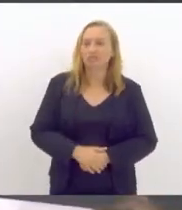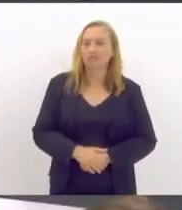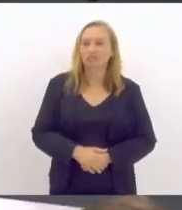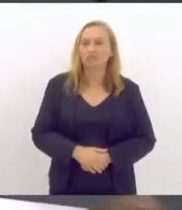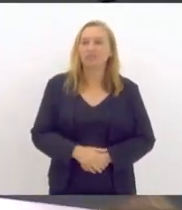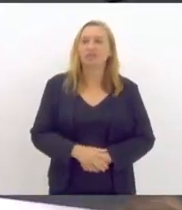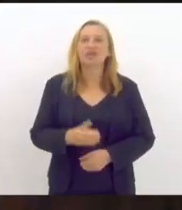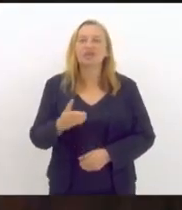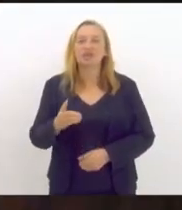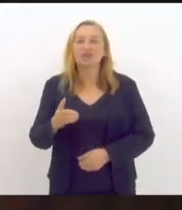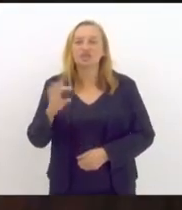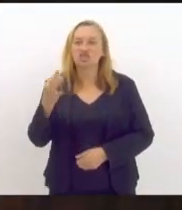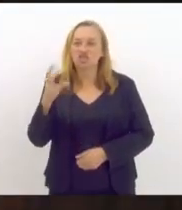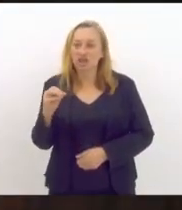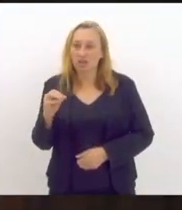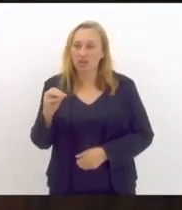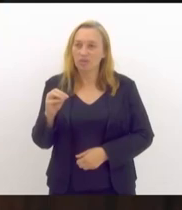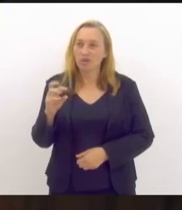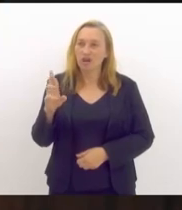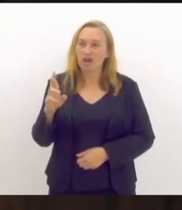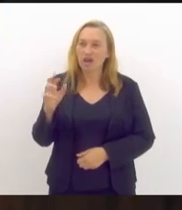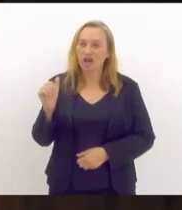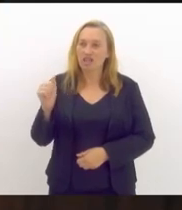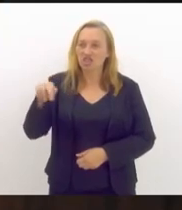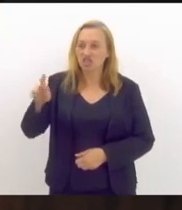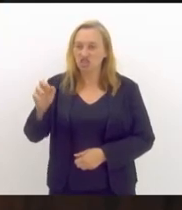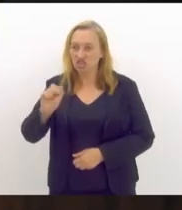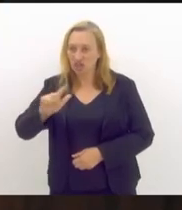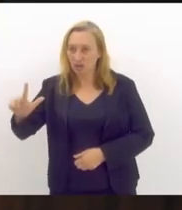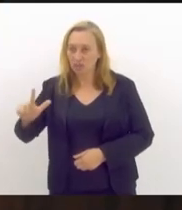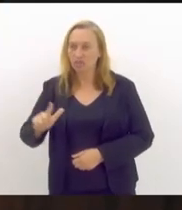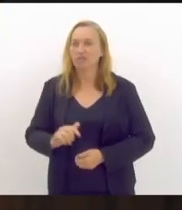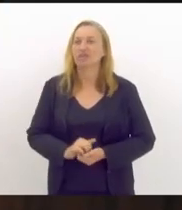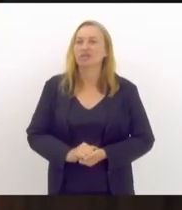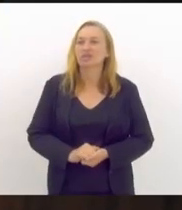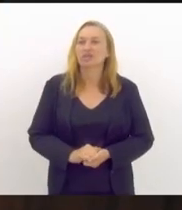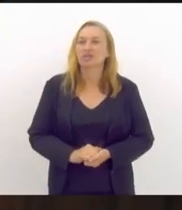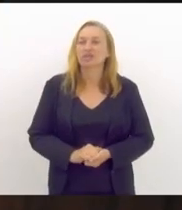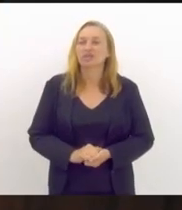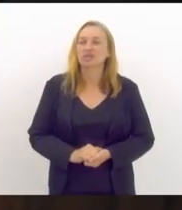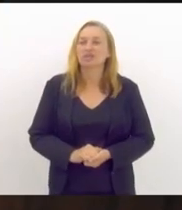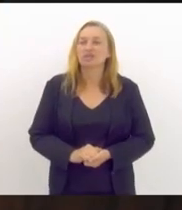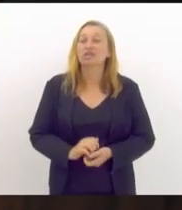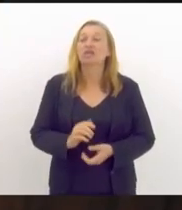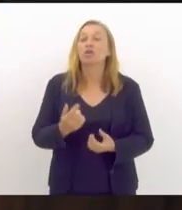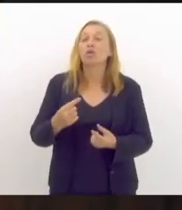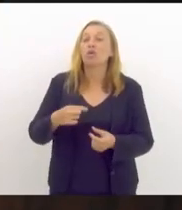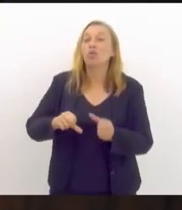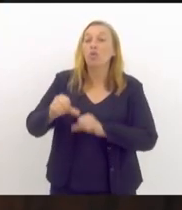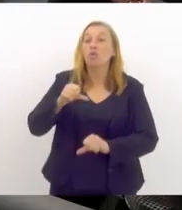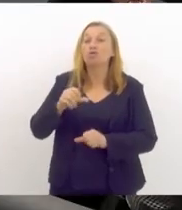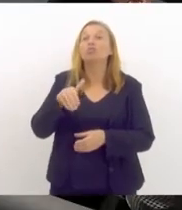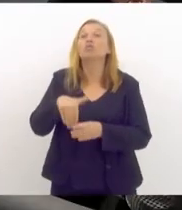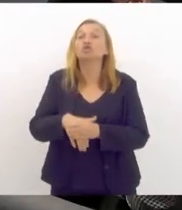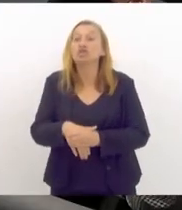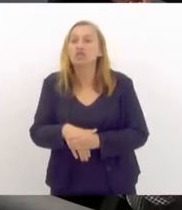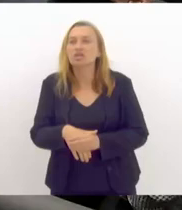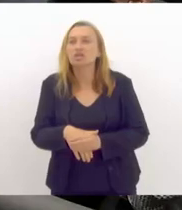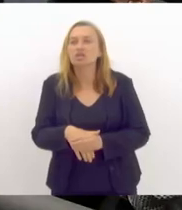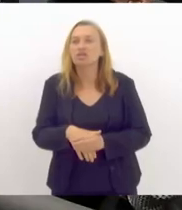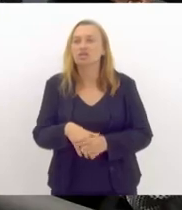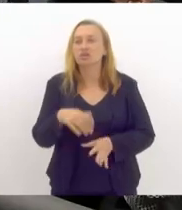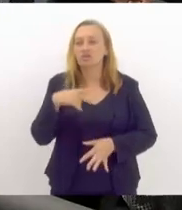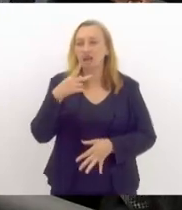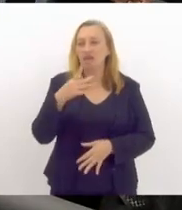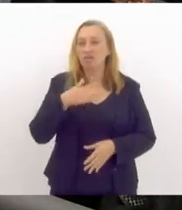o Thiago Rangel Thiago Rangel quem é contrário é o Projeto gostaria de